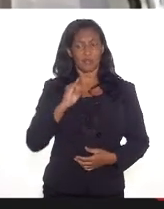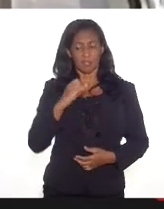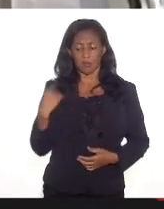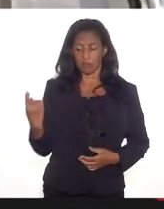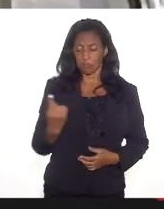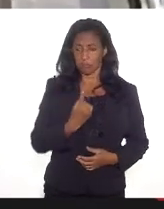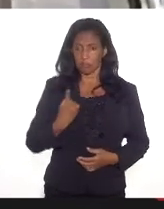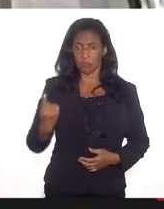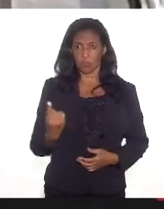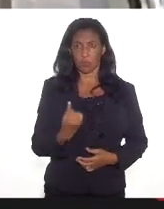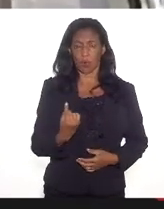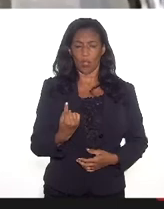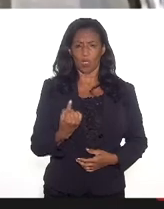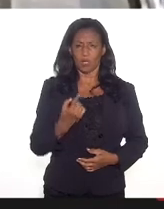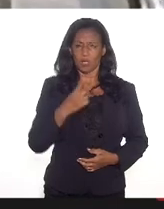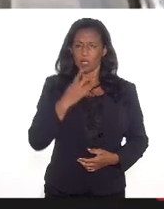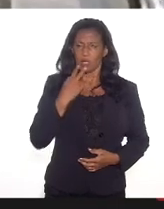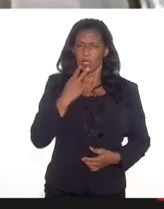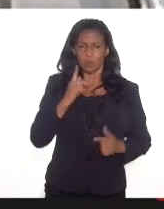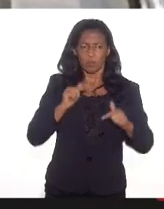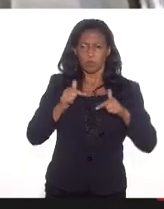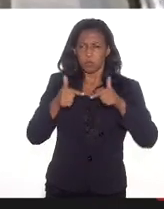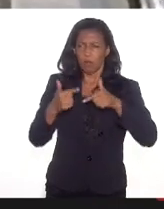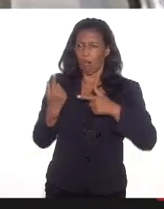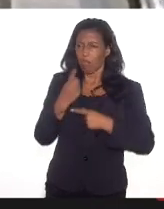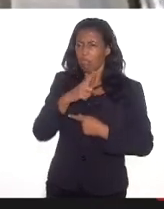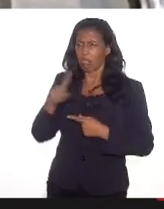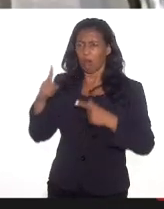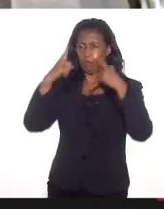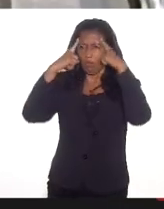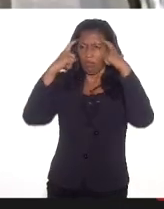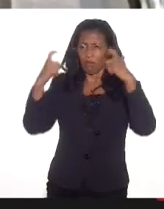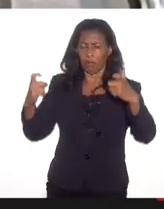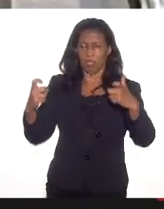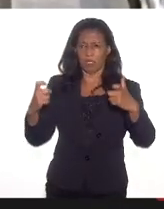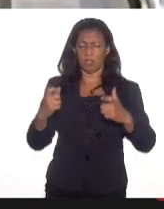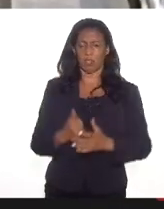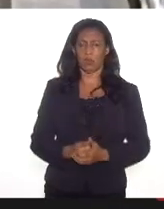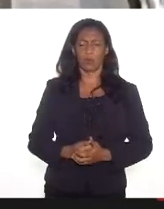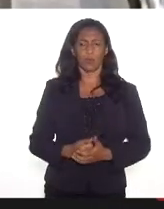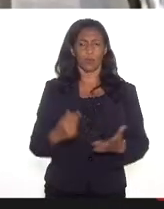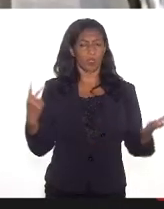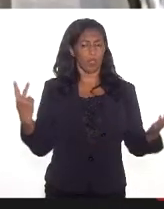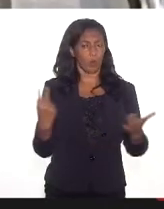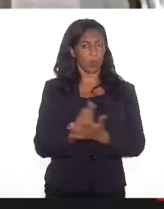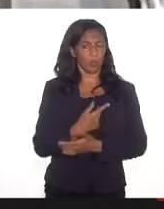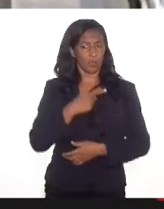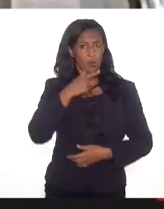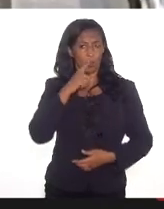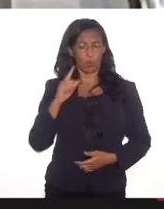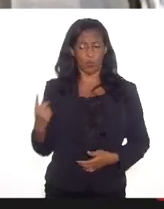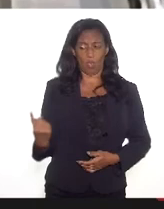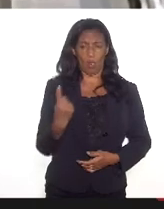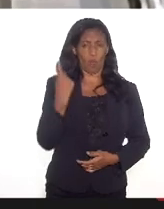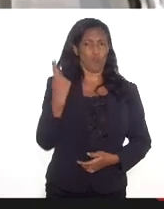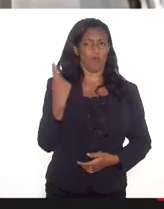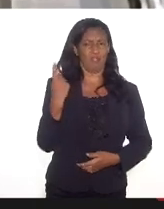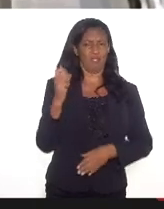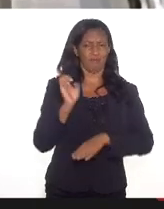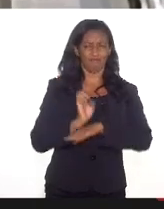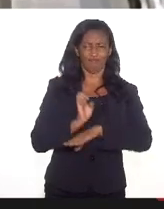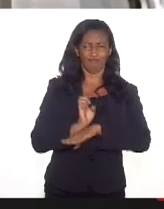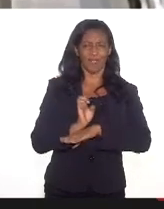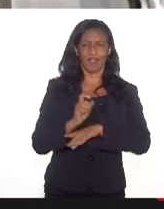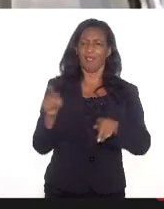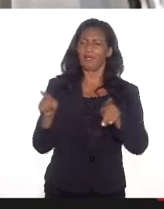capacidade de dizer não a esse tipo de tragédia a tragédia do jacarezinho não é a única em nosso estado não será a